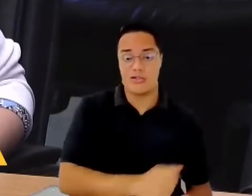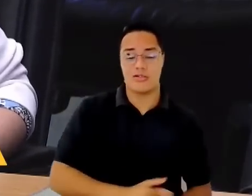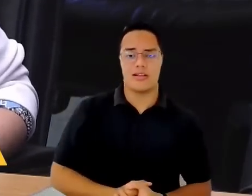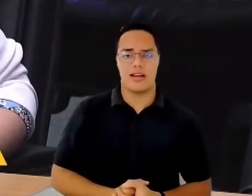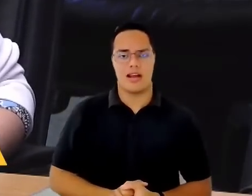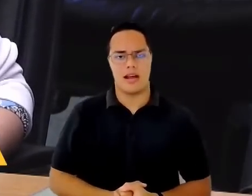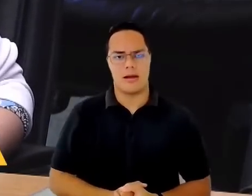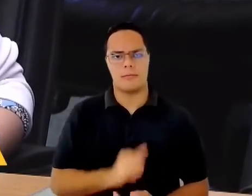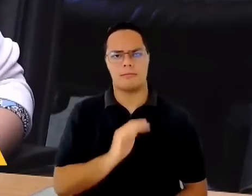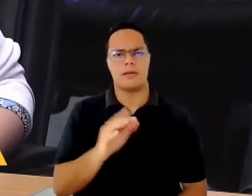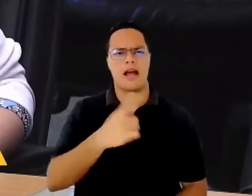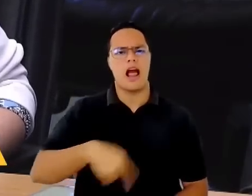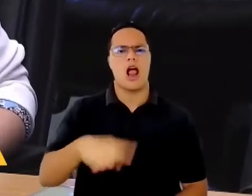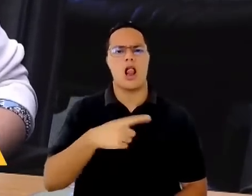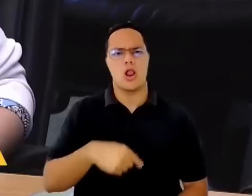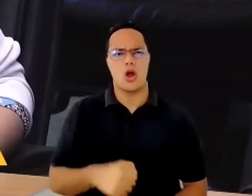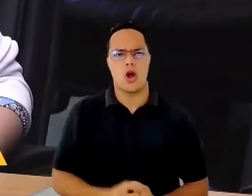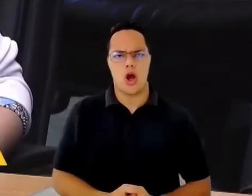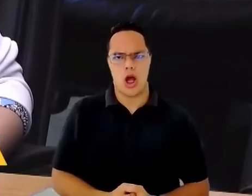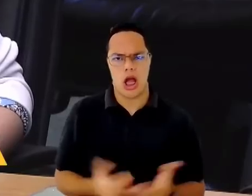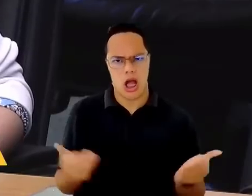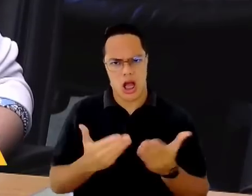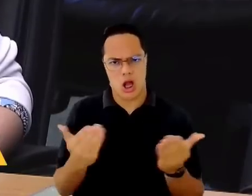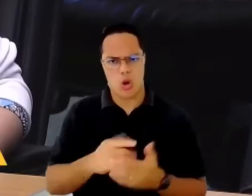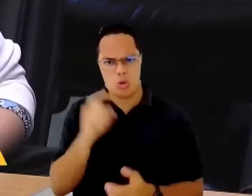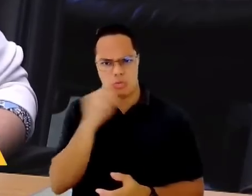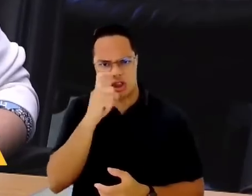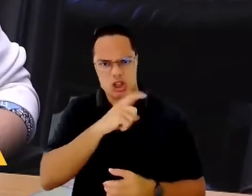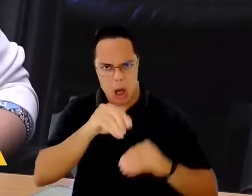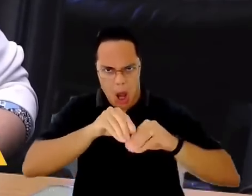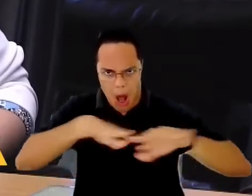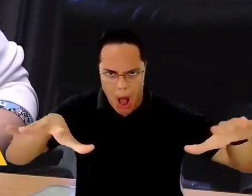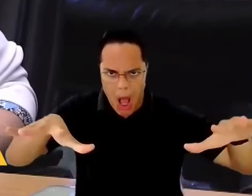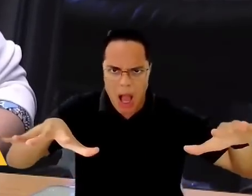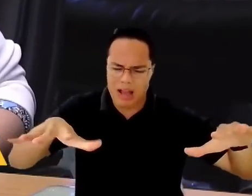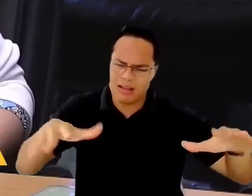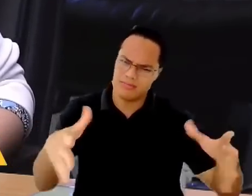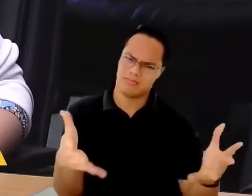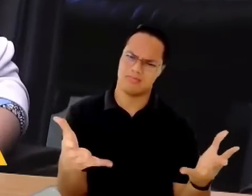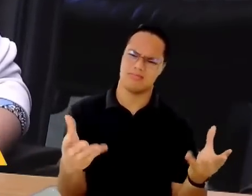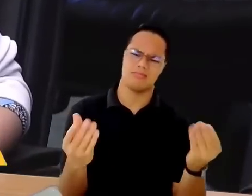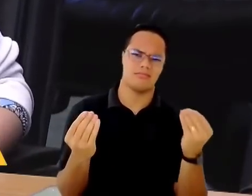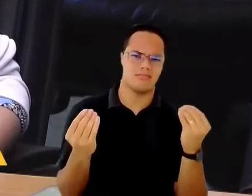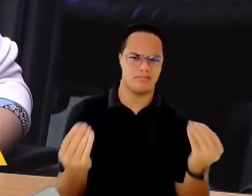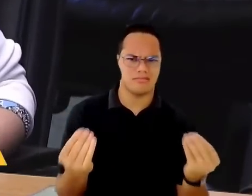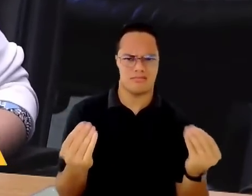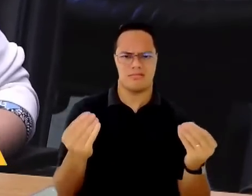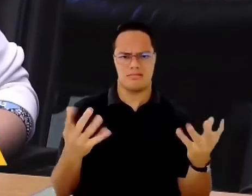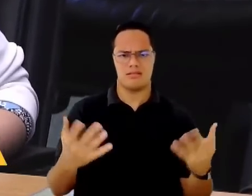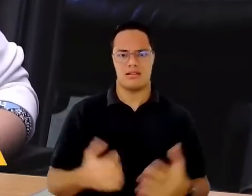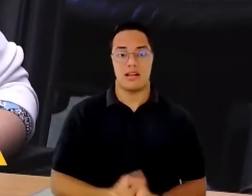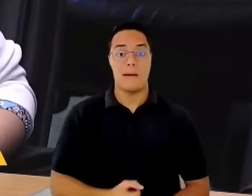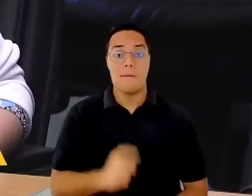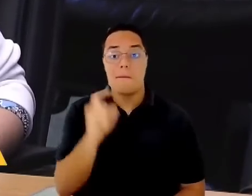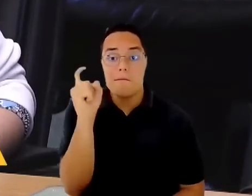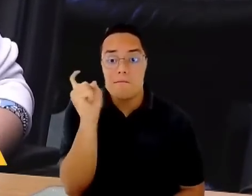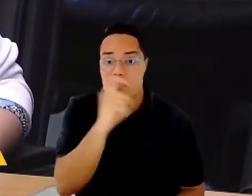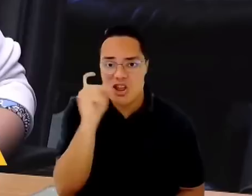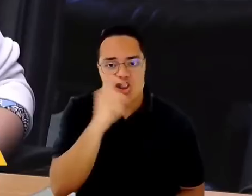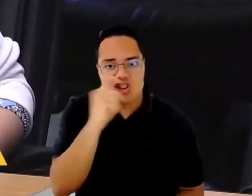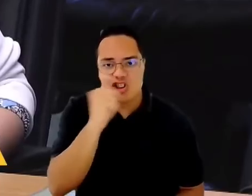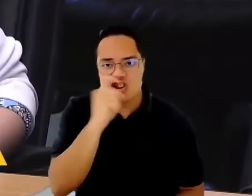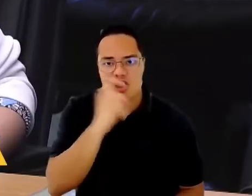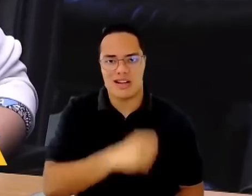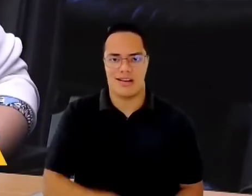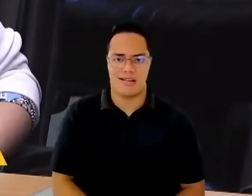com faltas com mentira não é nem com falar assim não é mentira nós